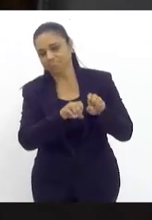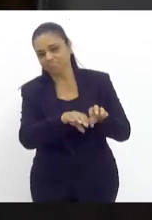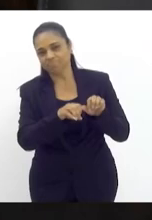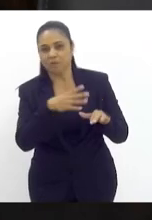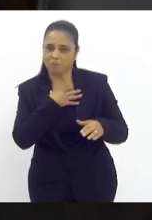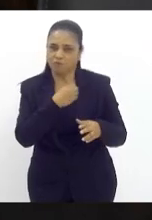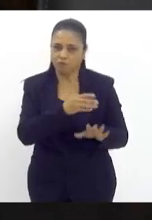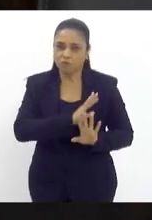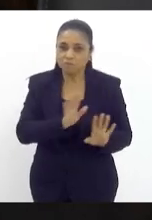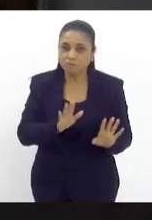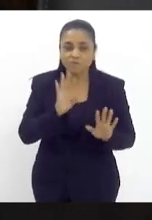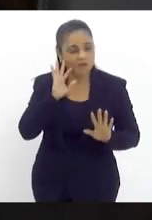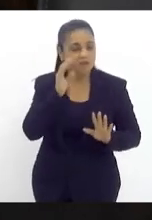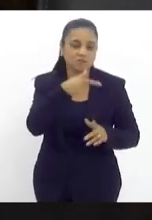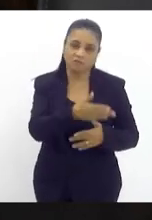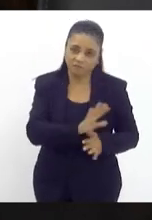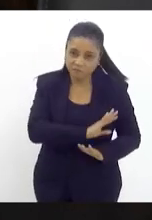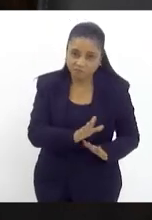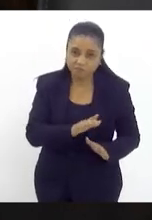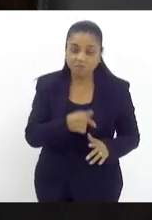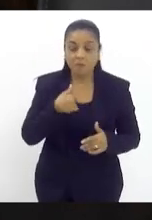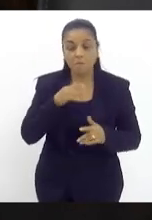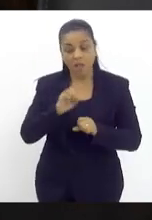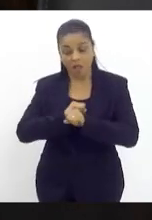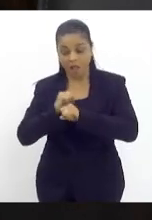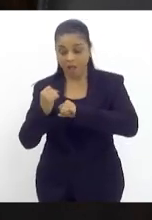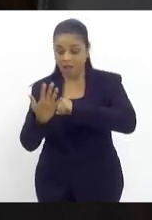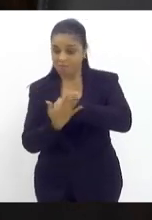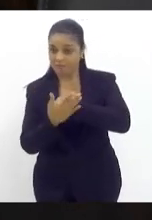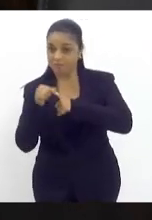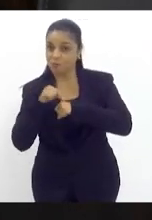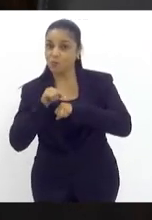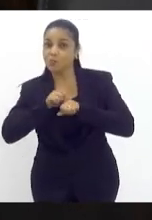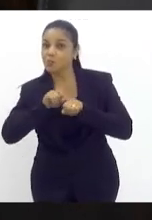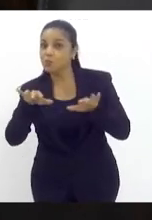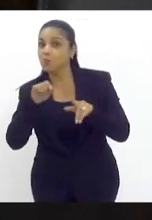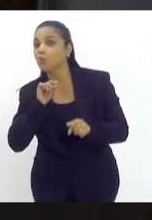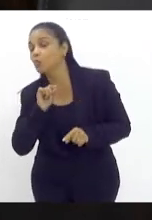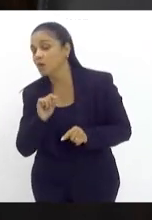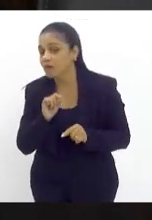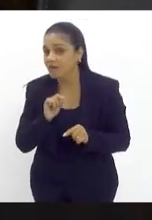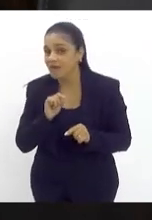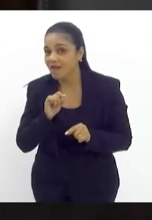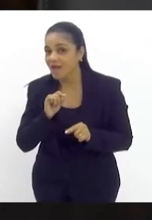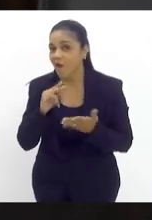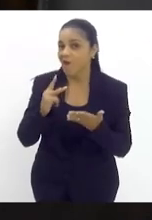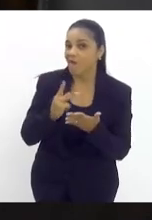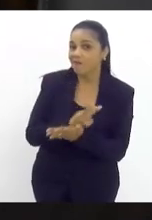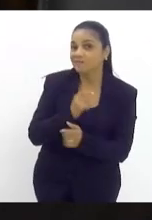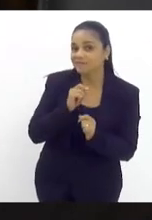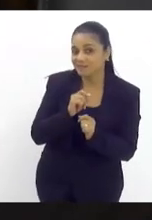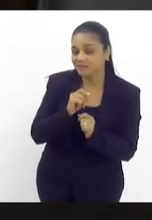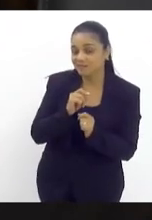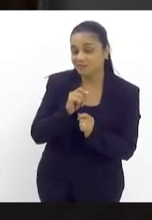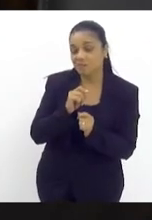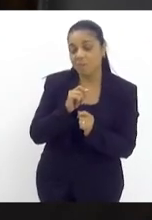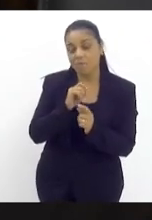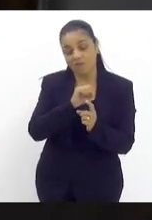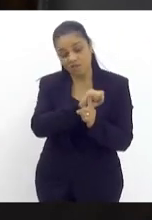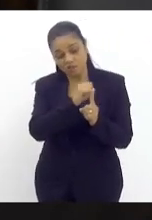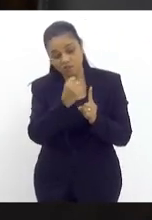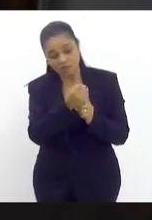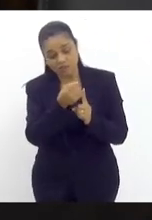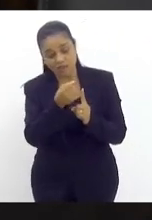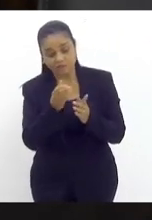vai resolver. Só que o que a pandemia trouxe, né, para uma parte da sociedade que